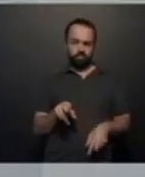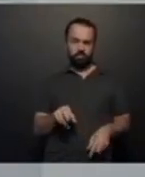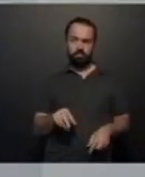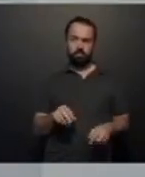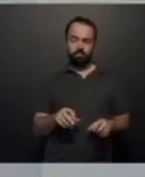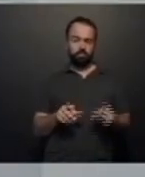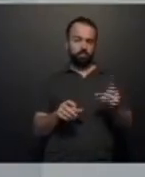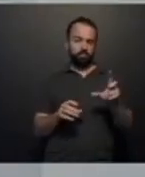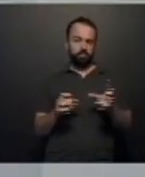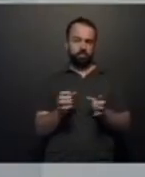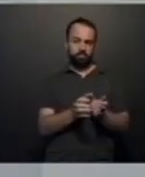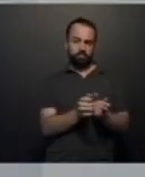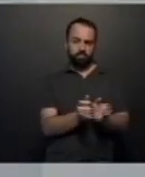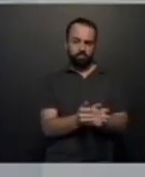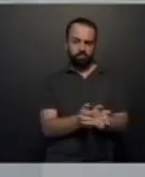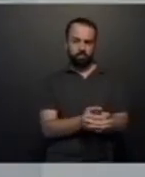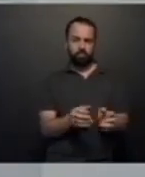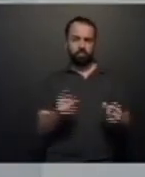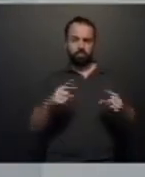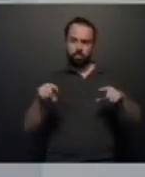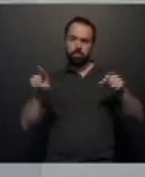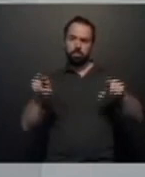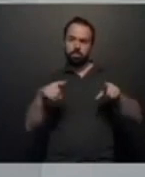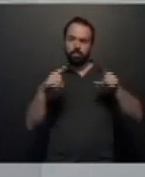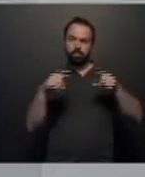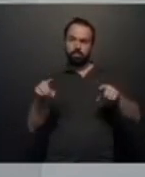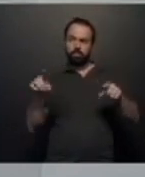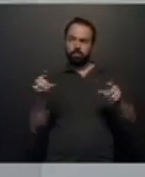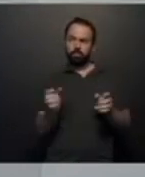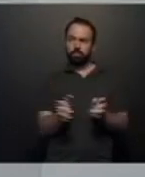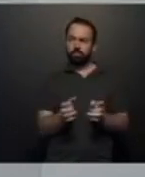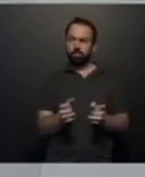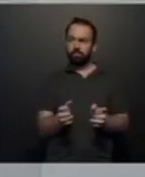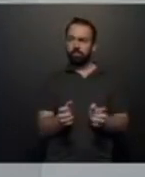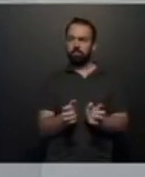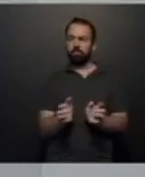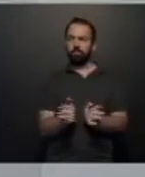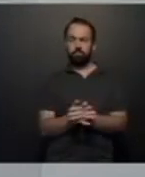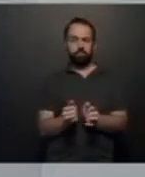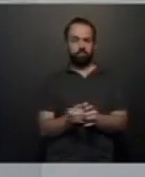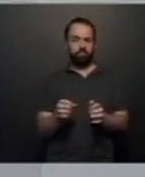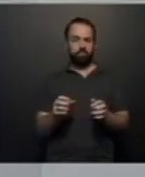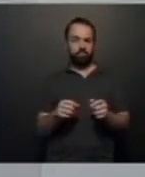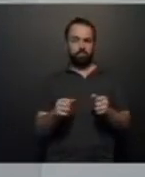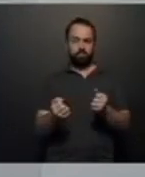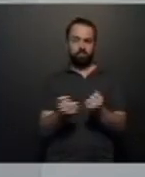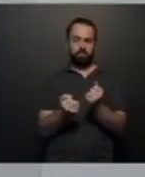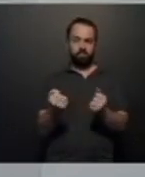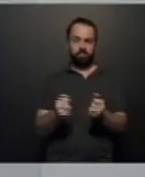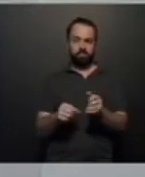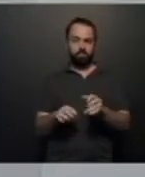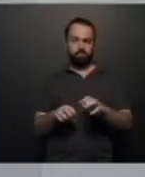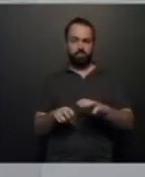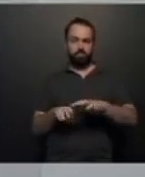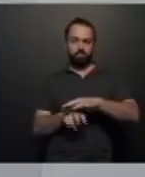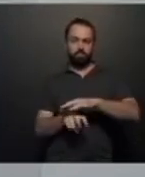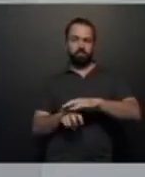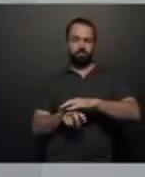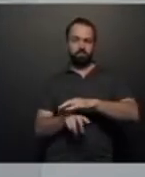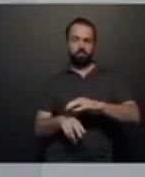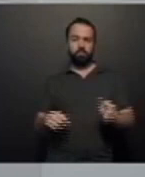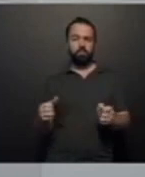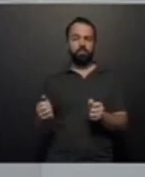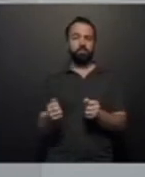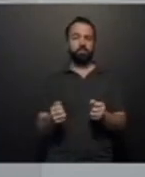de móveis, um conjunto de músicos que formam uma banda. Nós temos um conjunto de carro em um estacionamento,